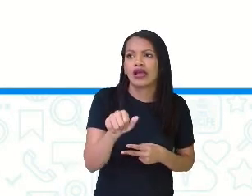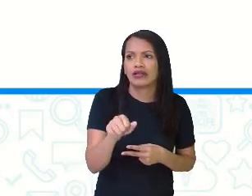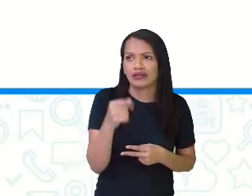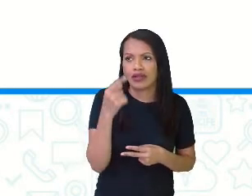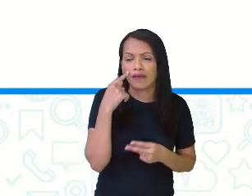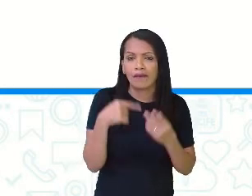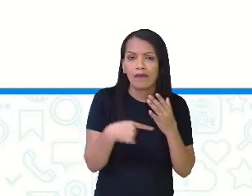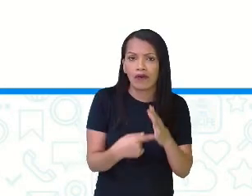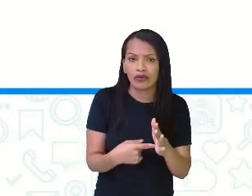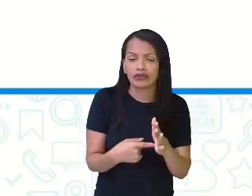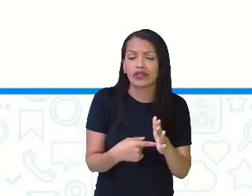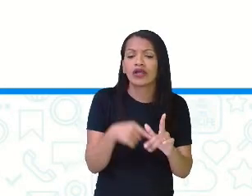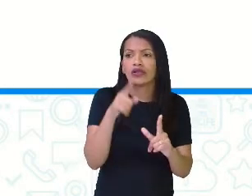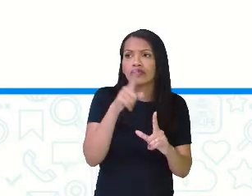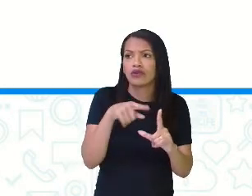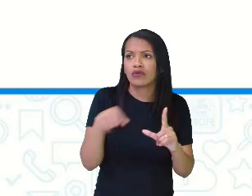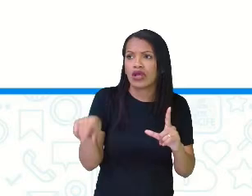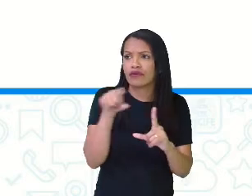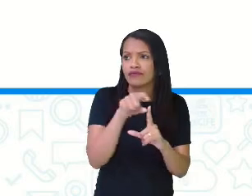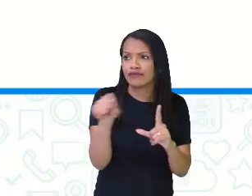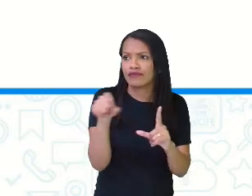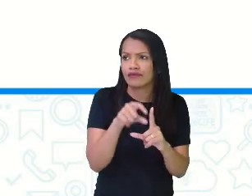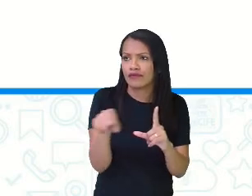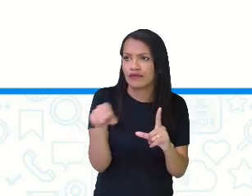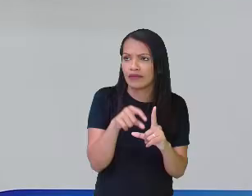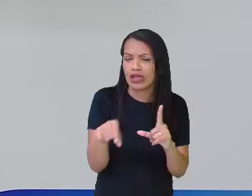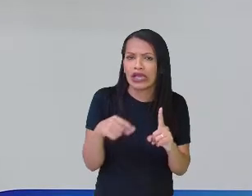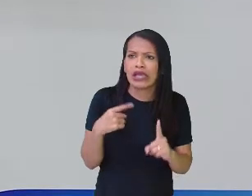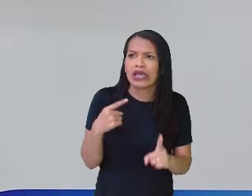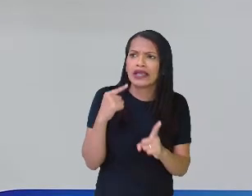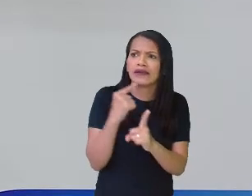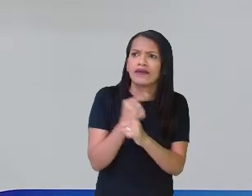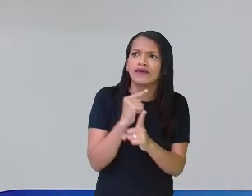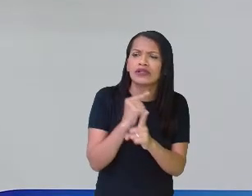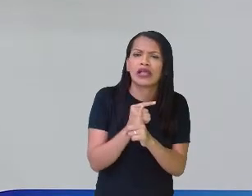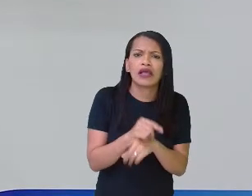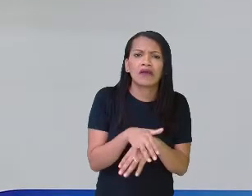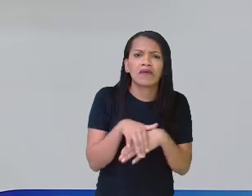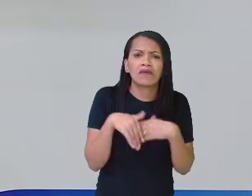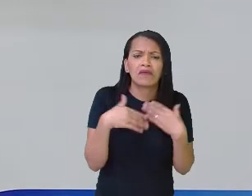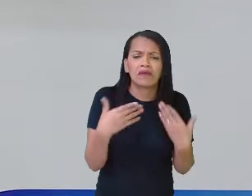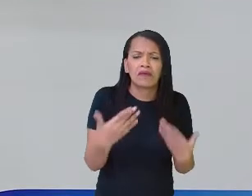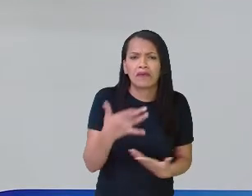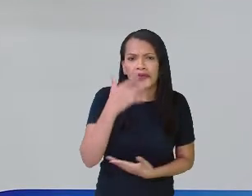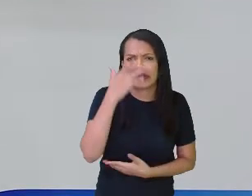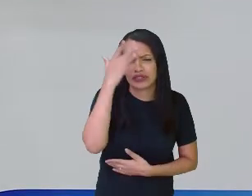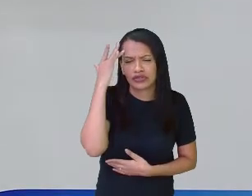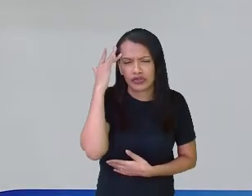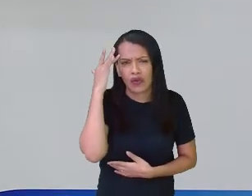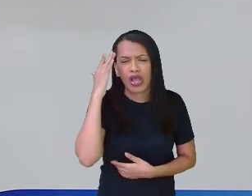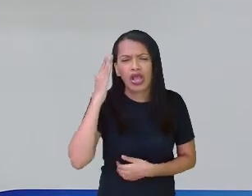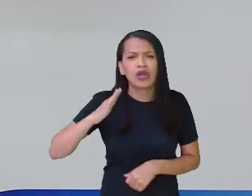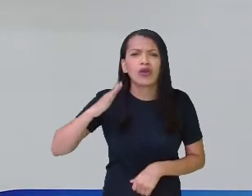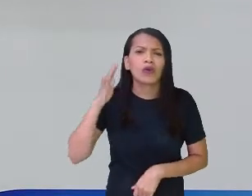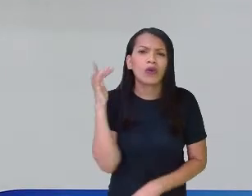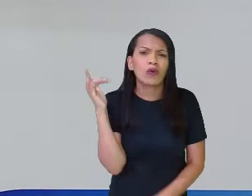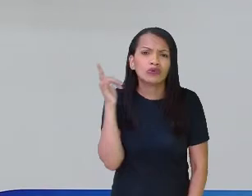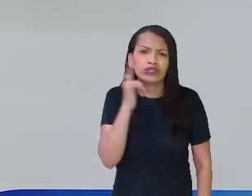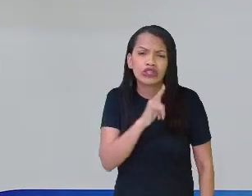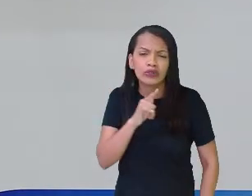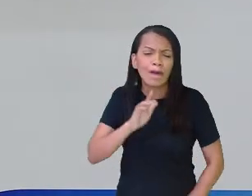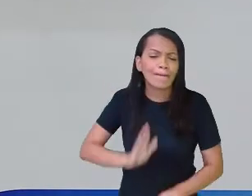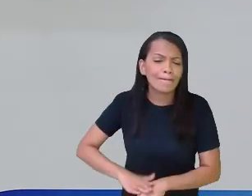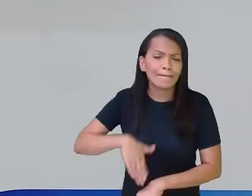marcou mais pontos? Às vezes eu fico até chateada das perguntas que eu faço, porque são muito fáceis.